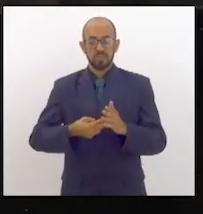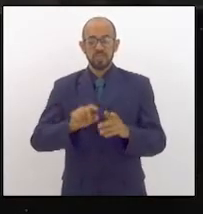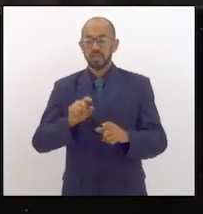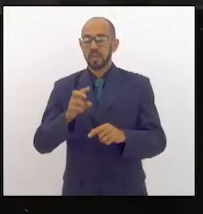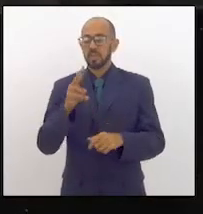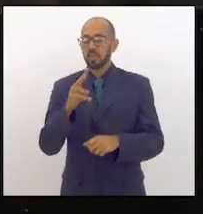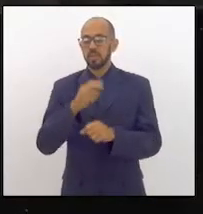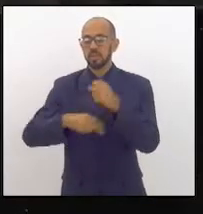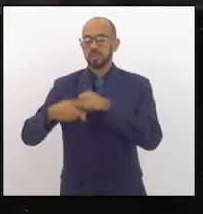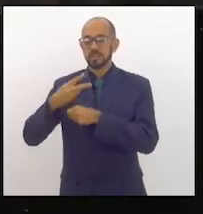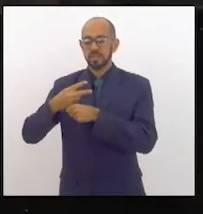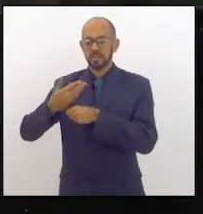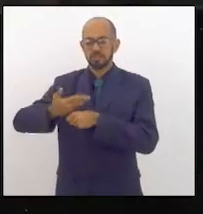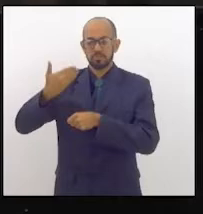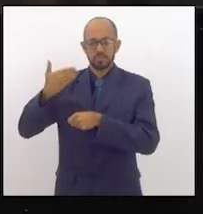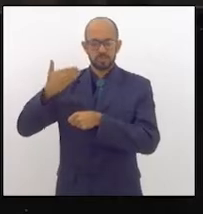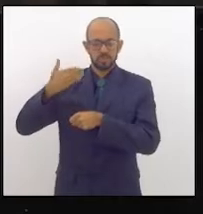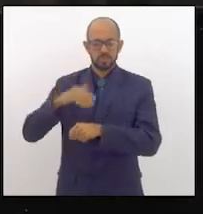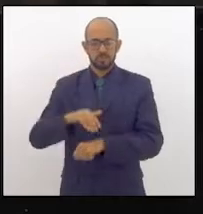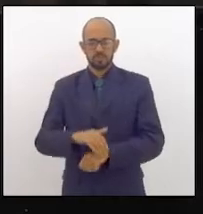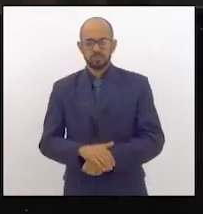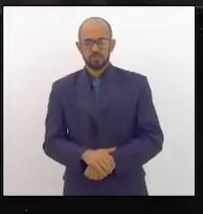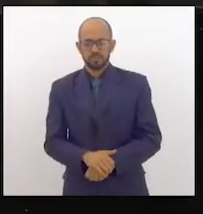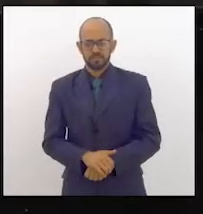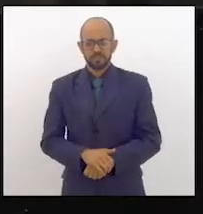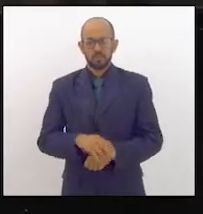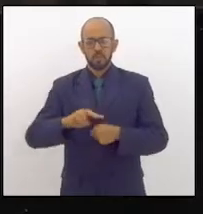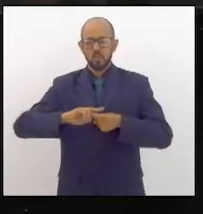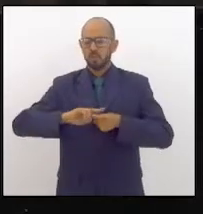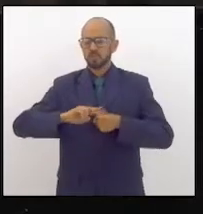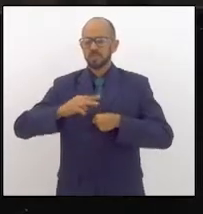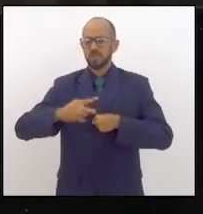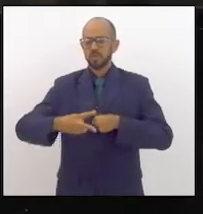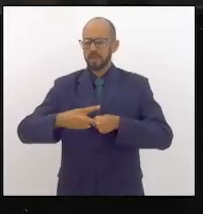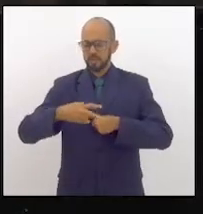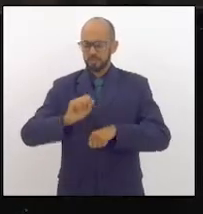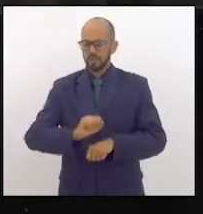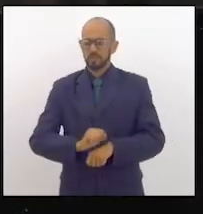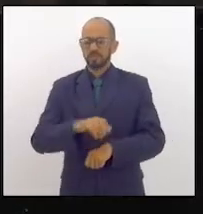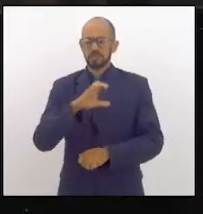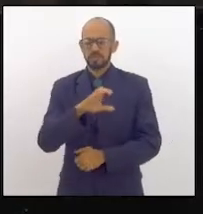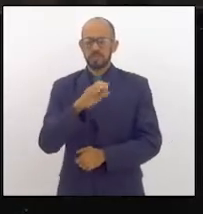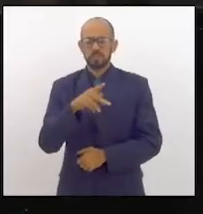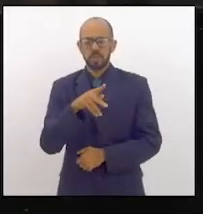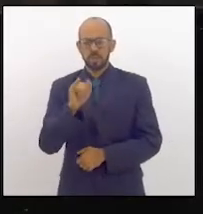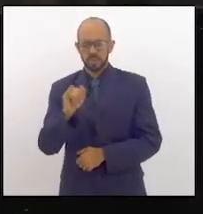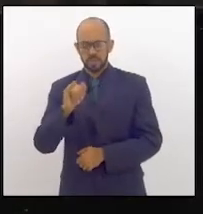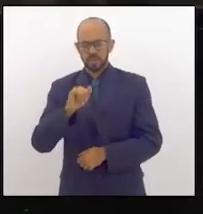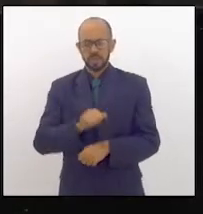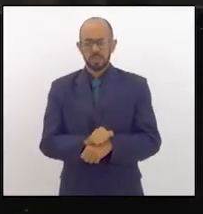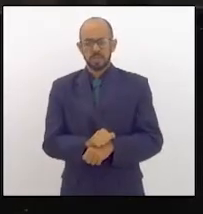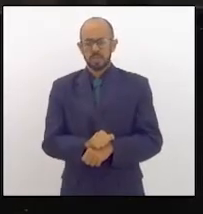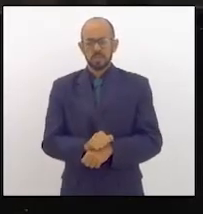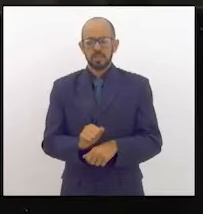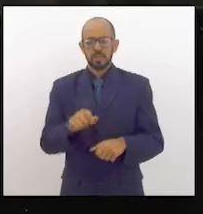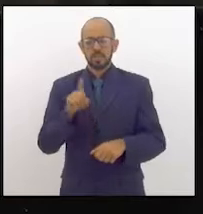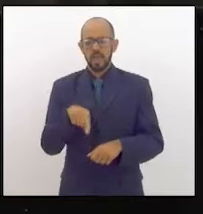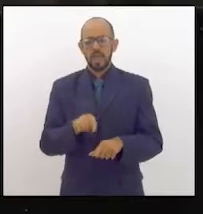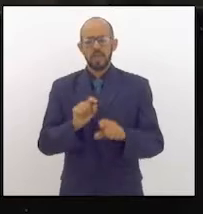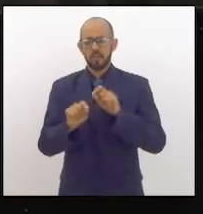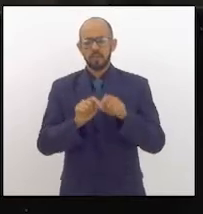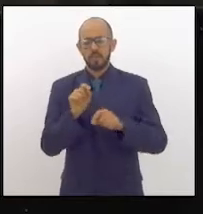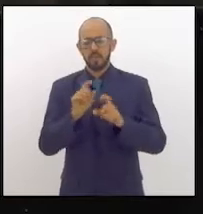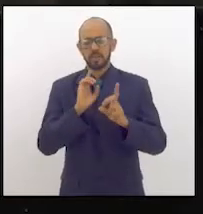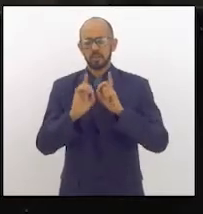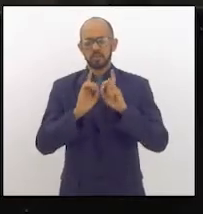atrás o fruto de uma CPI que a CPI